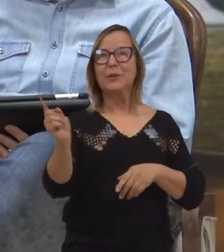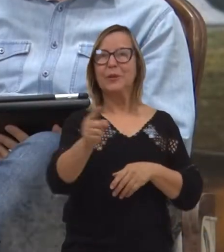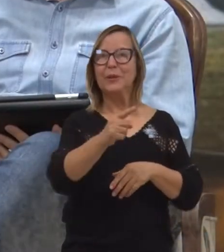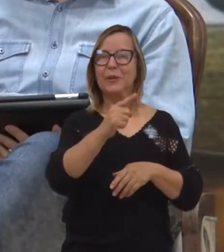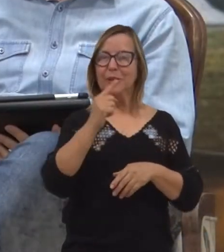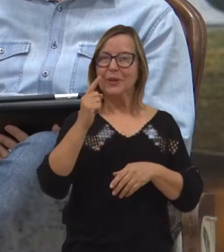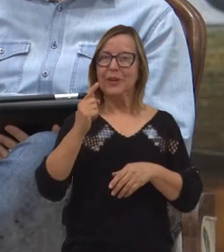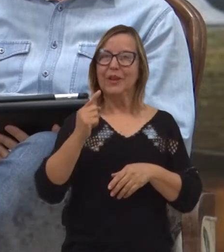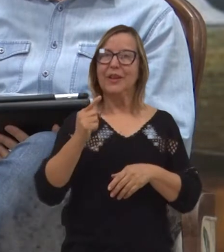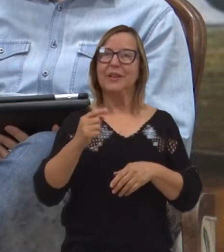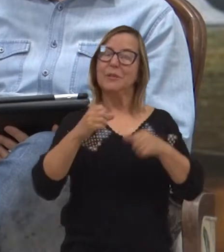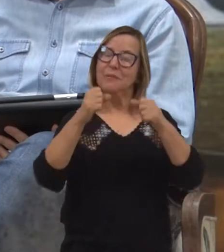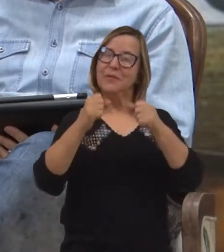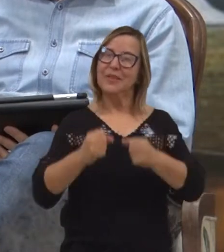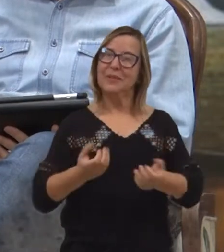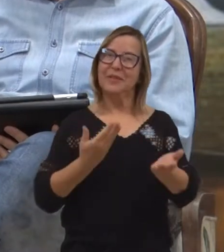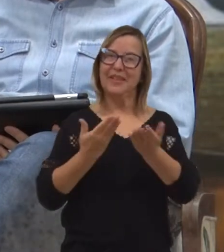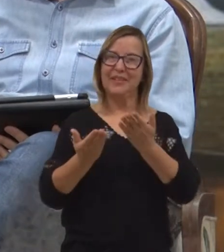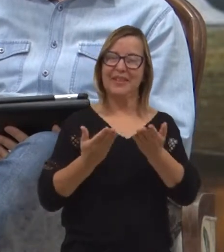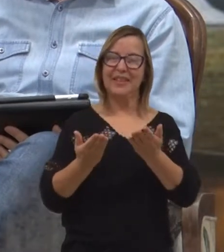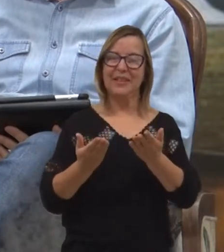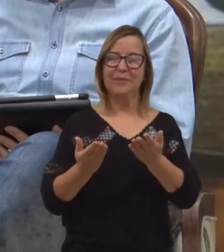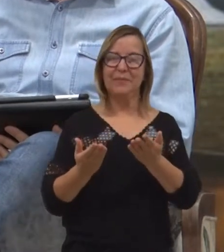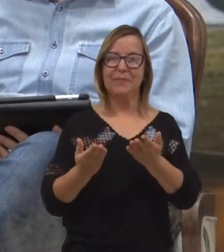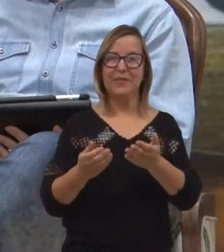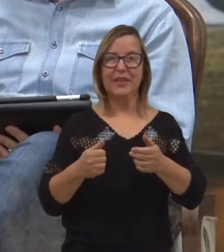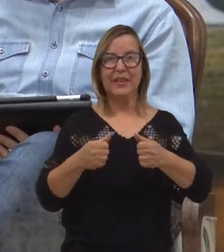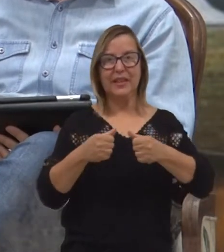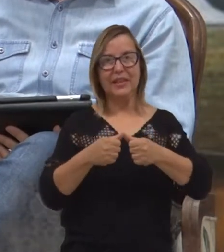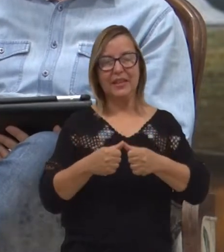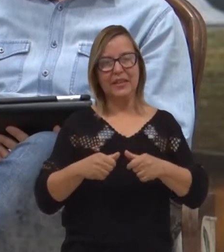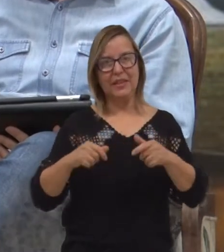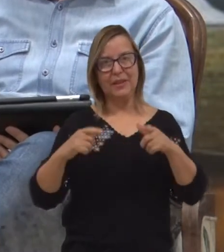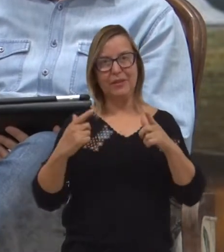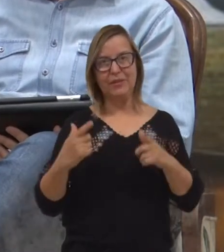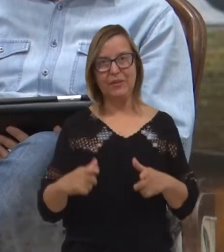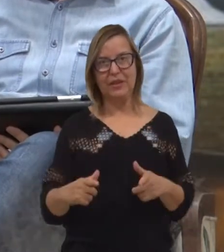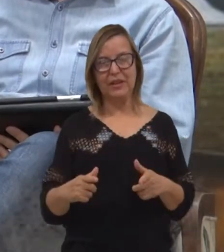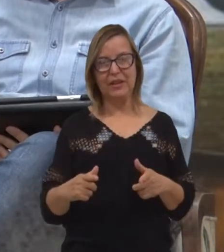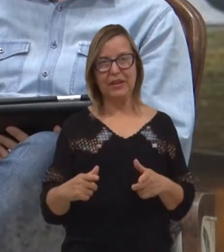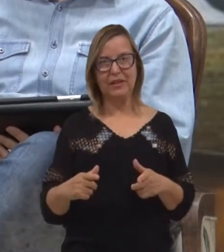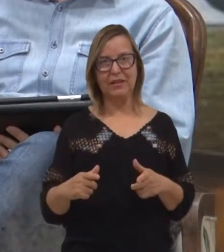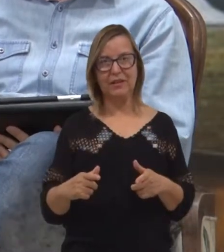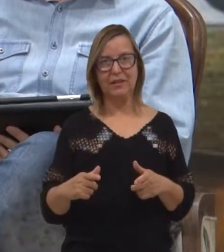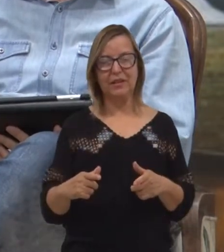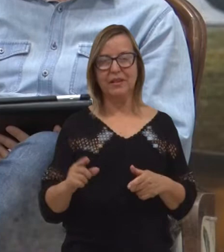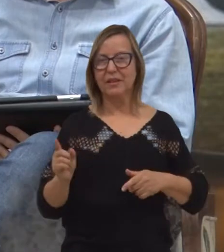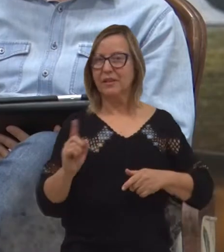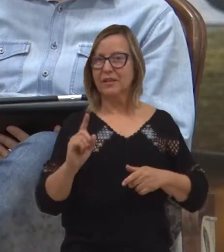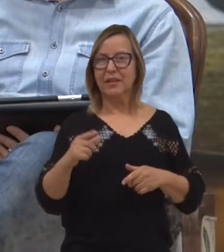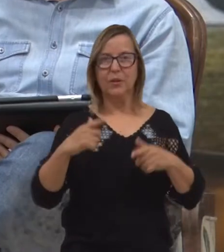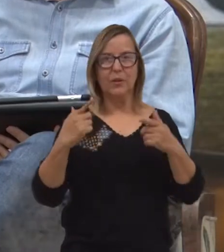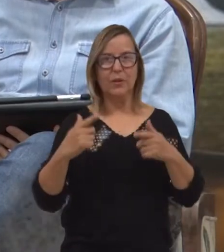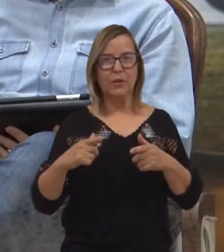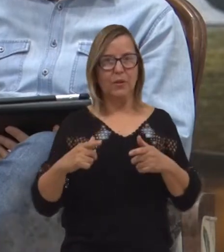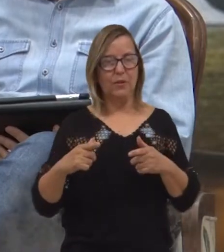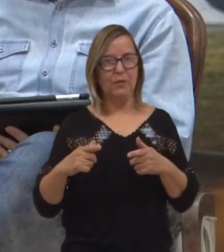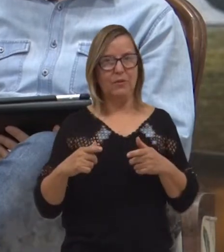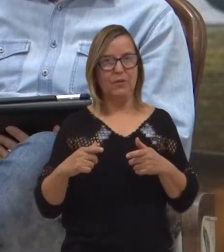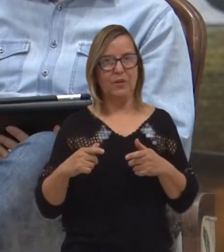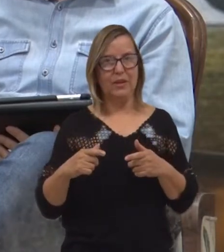E é nesse ambiente, que não é o ambiente físico, mas o ambiente de igreja,